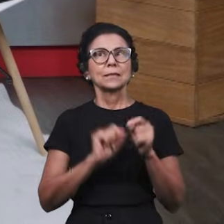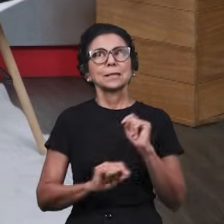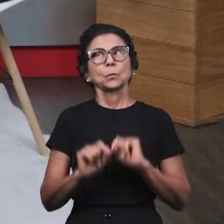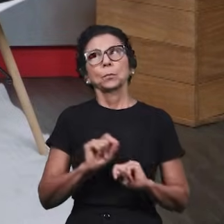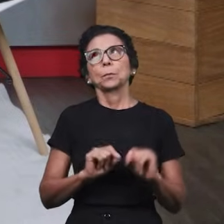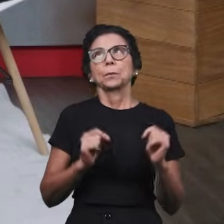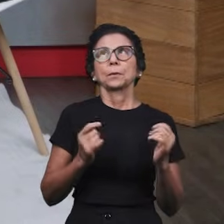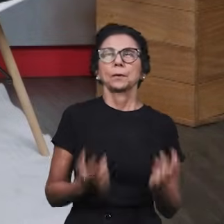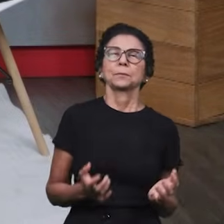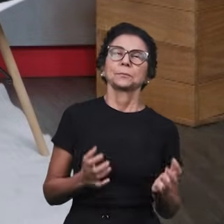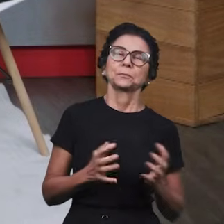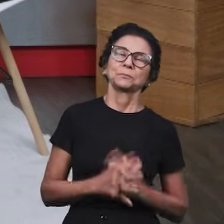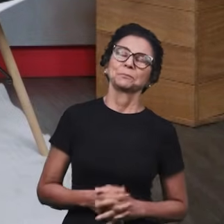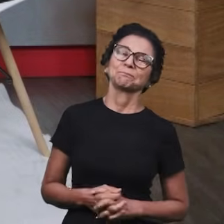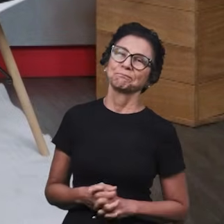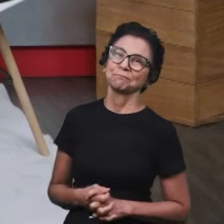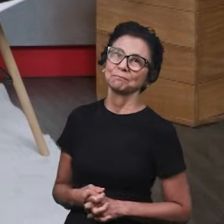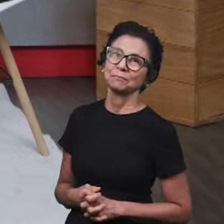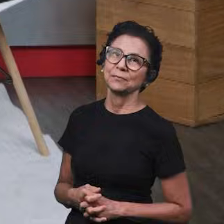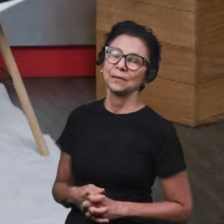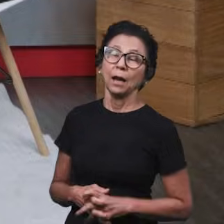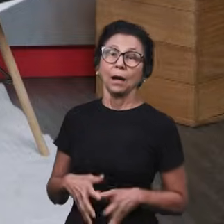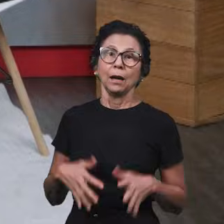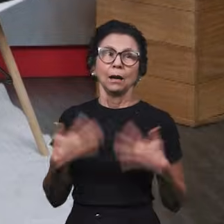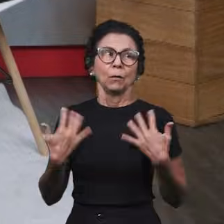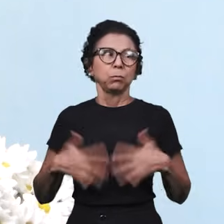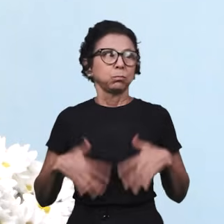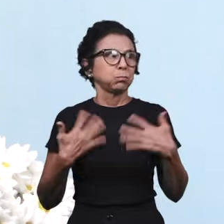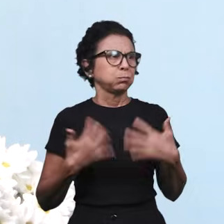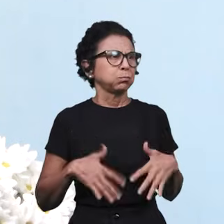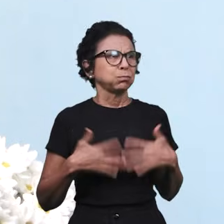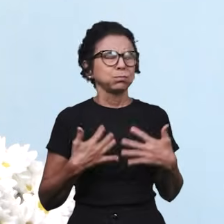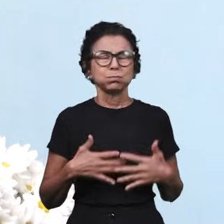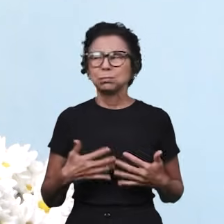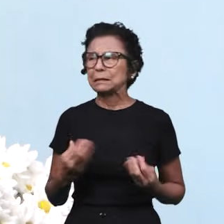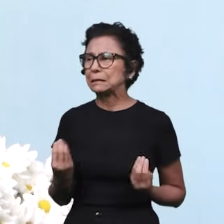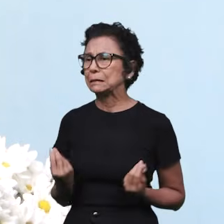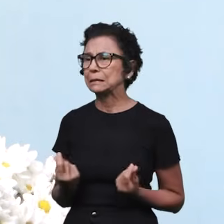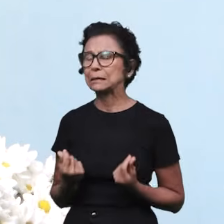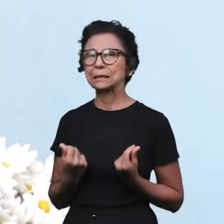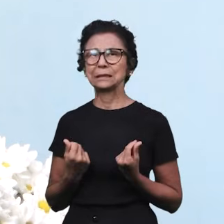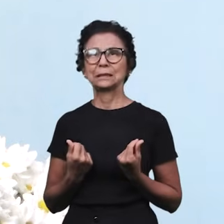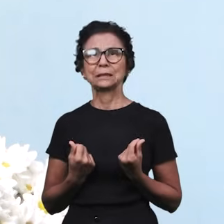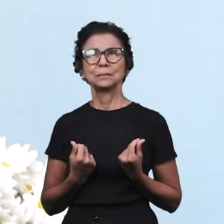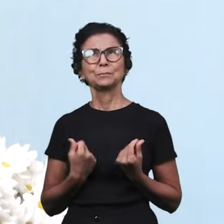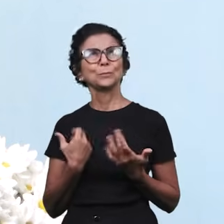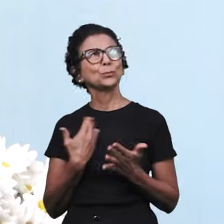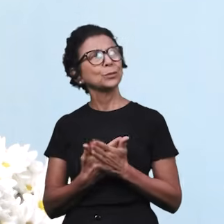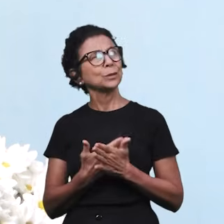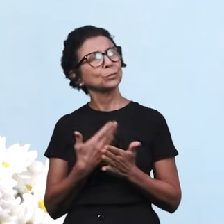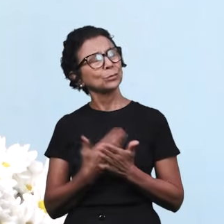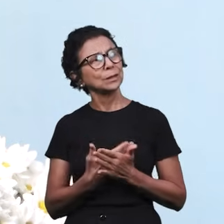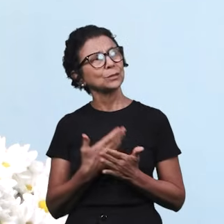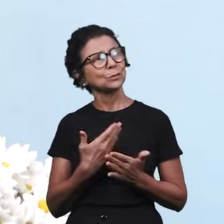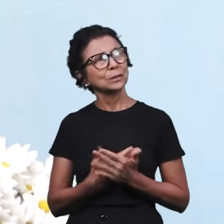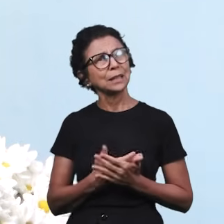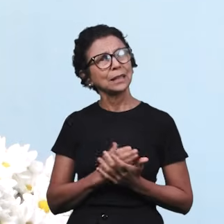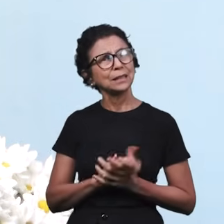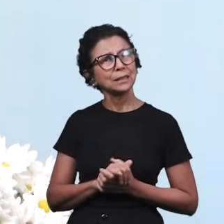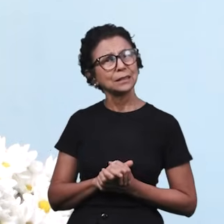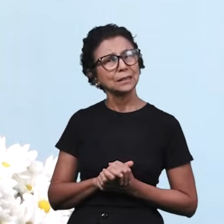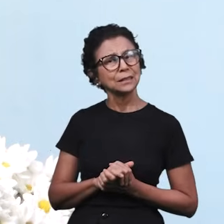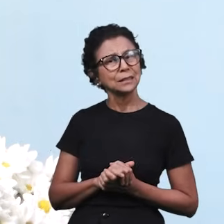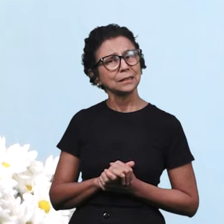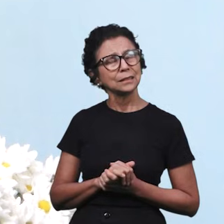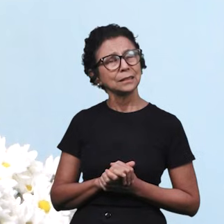assim, bate um desespero, né? Porque eu estudei tanto, e se chegar um surdo, o que eu vou